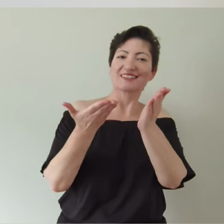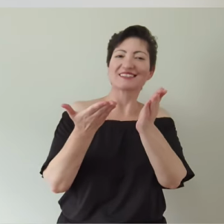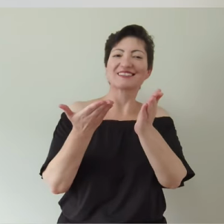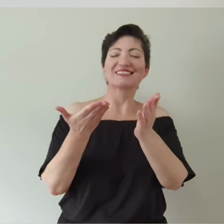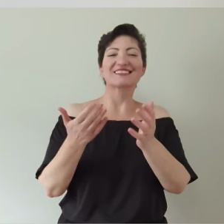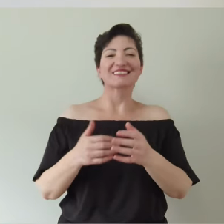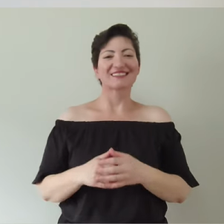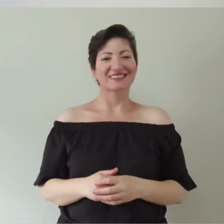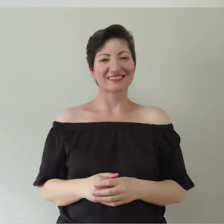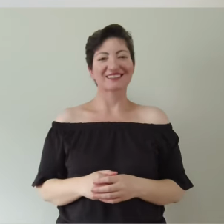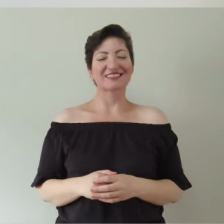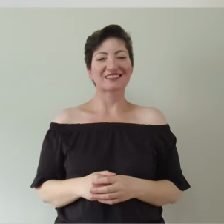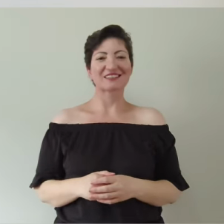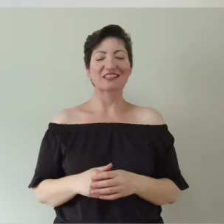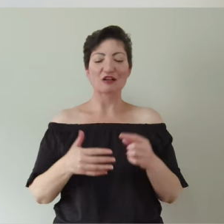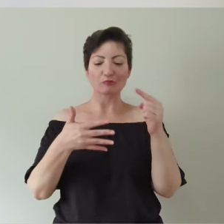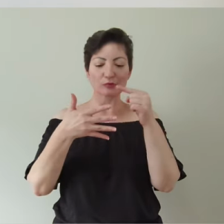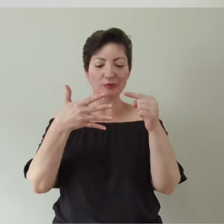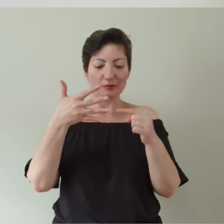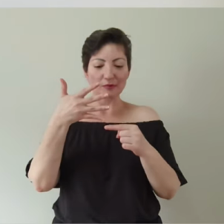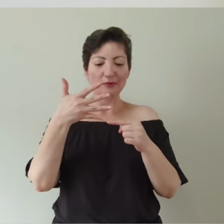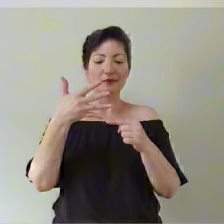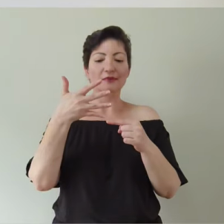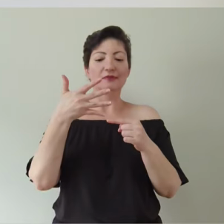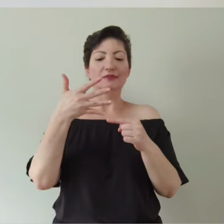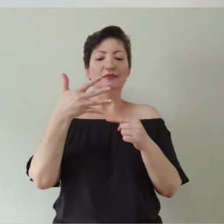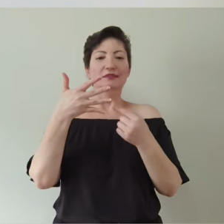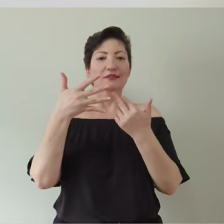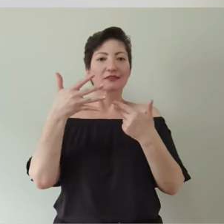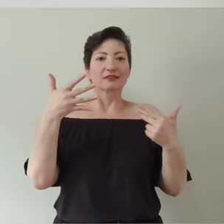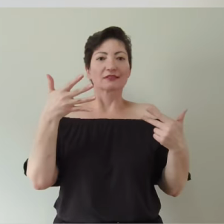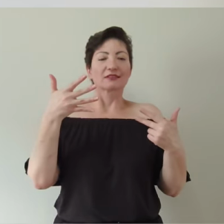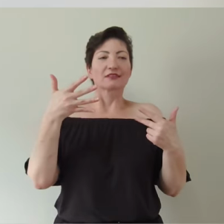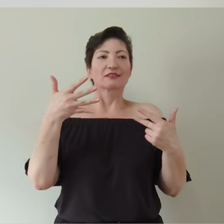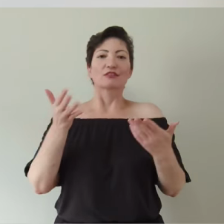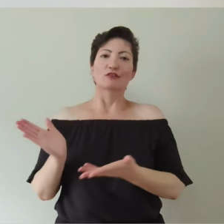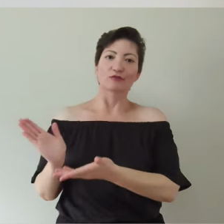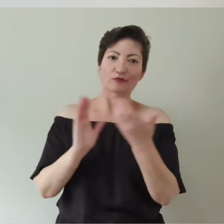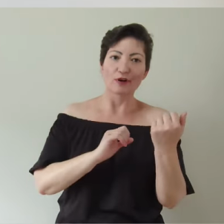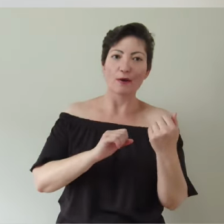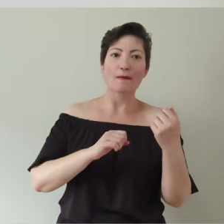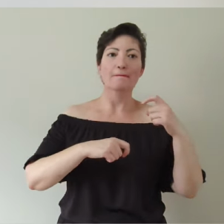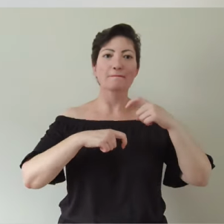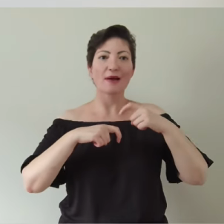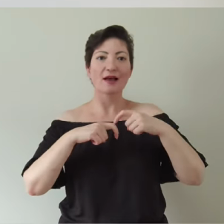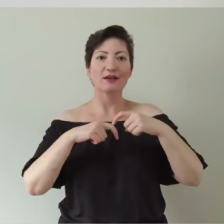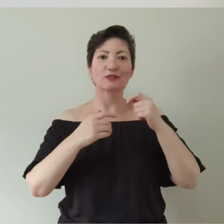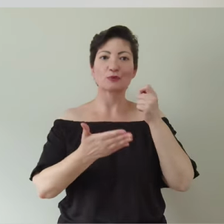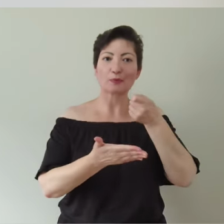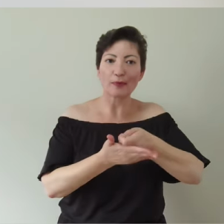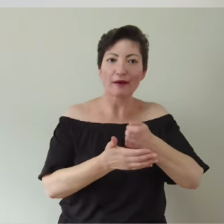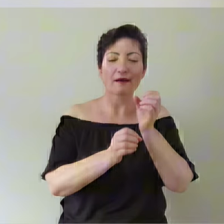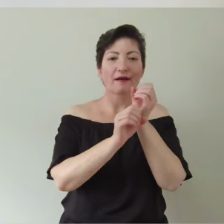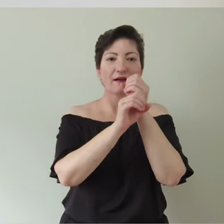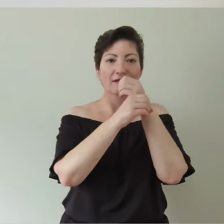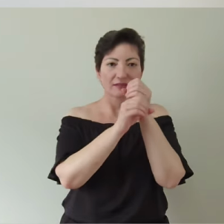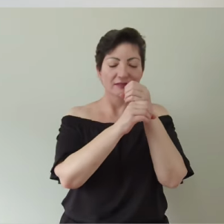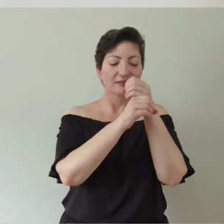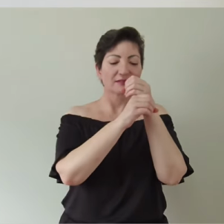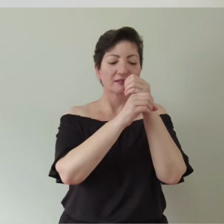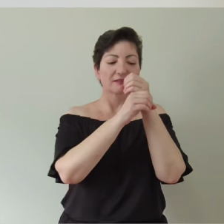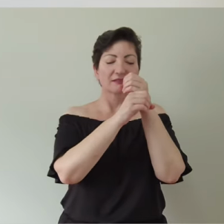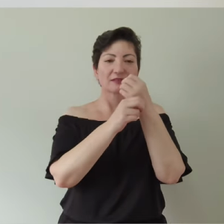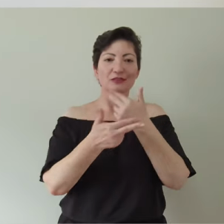E realmente, de situações de ir correndo comigo pro médico, de pagar exame, sabe?